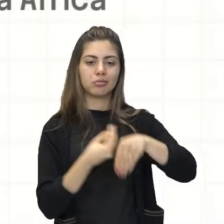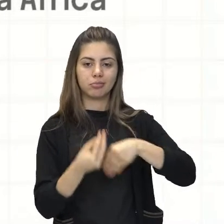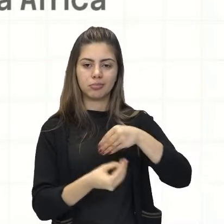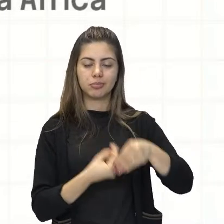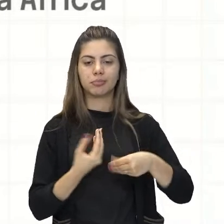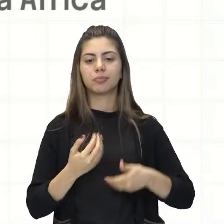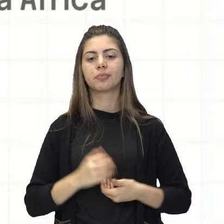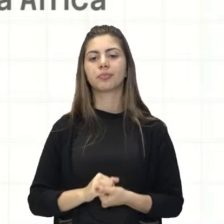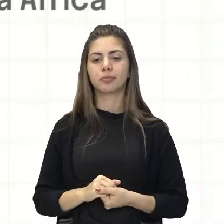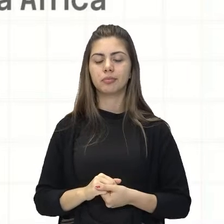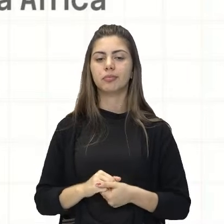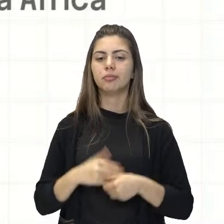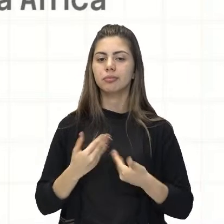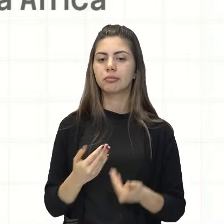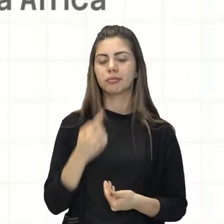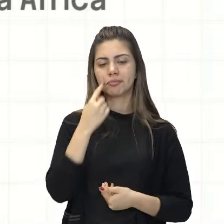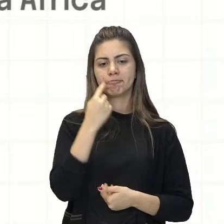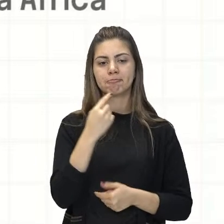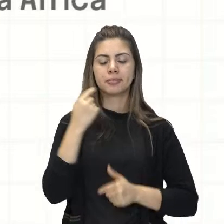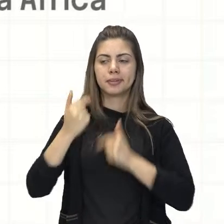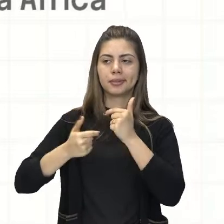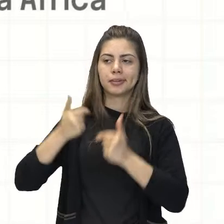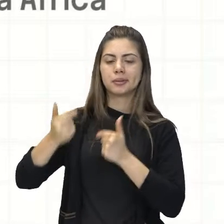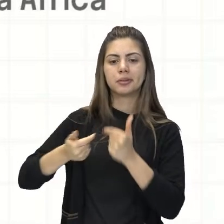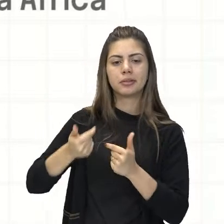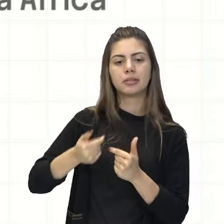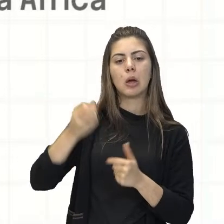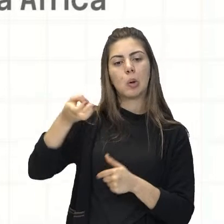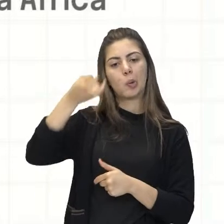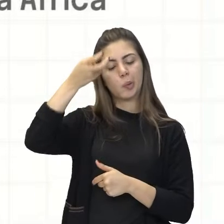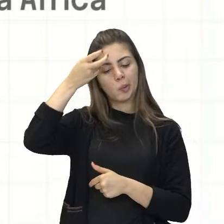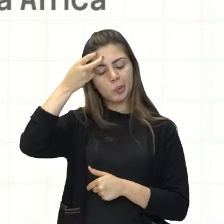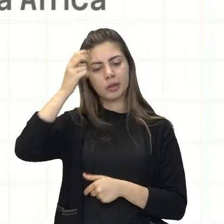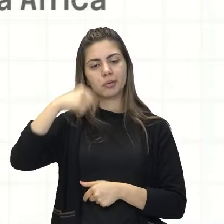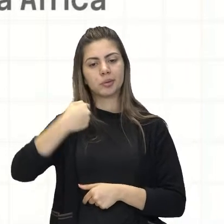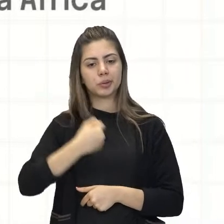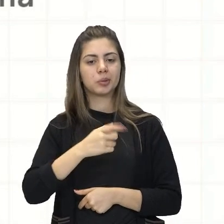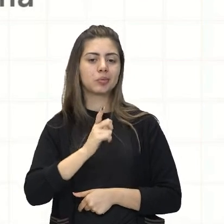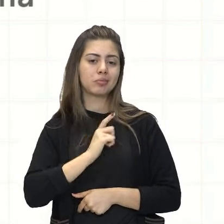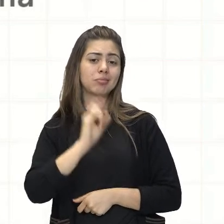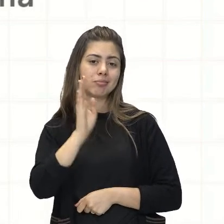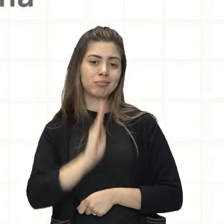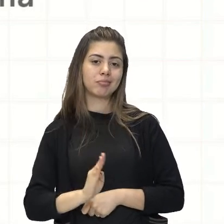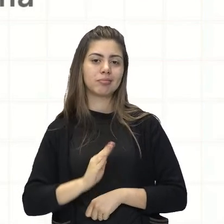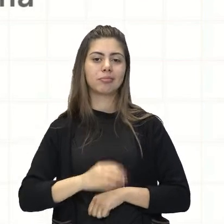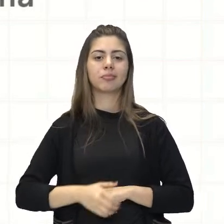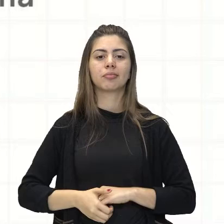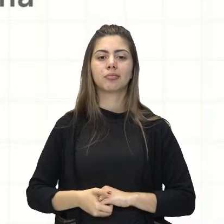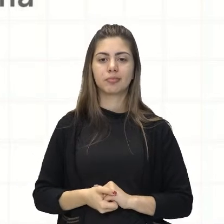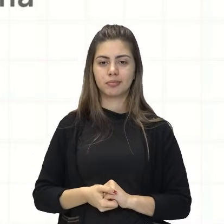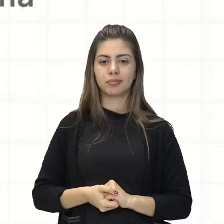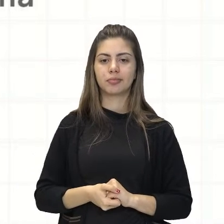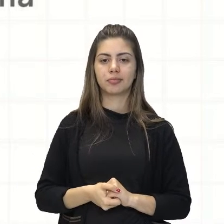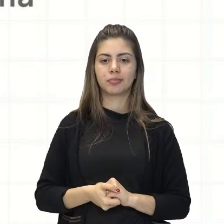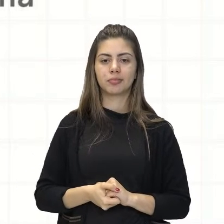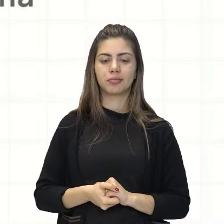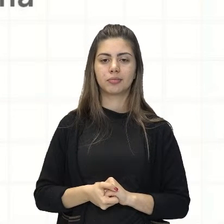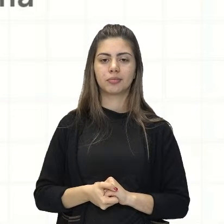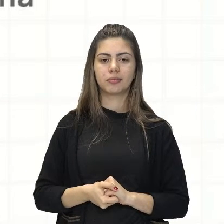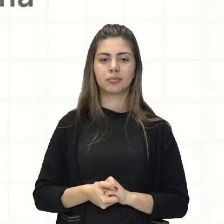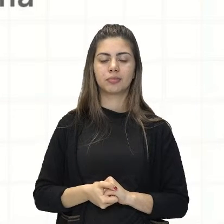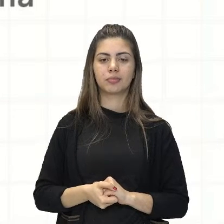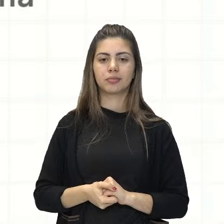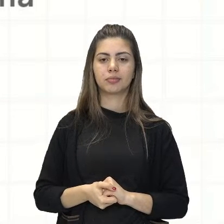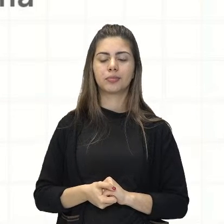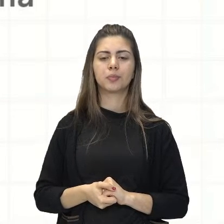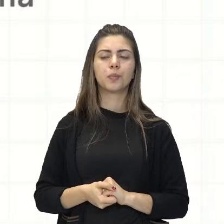nas distintas tradições culturais presentes no Brasil.